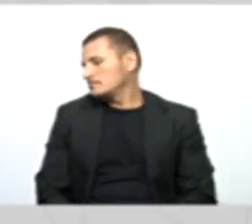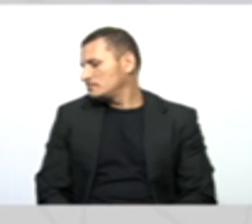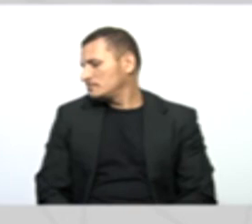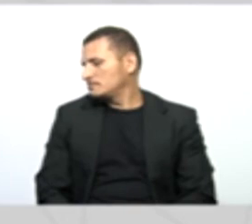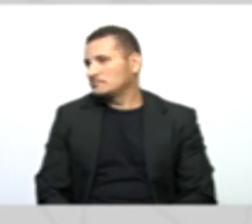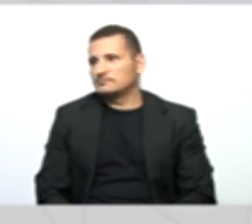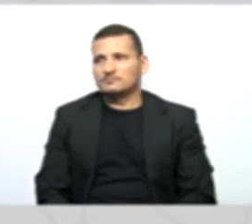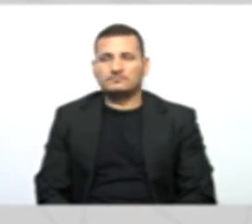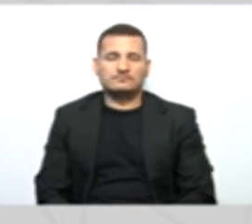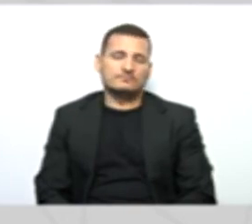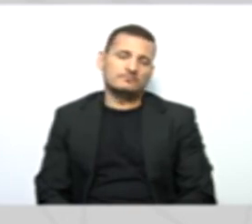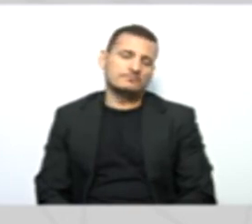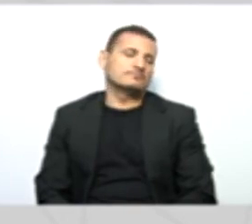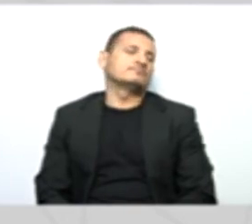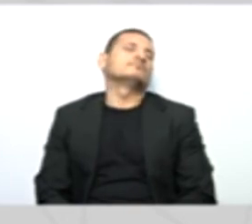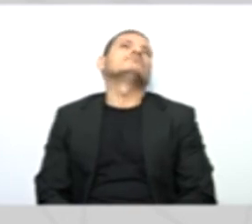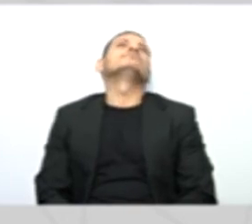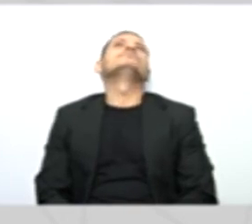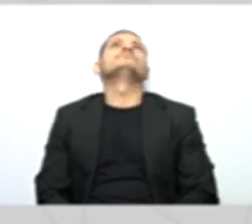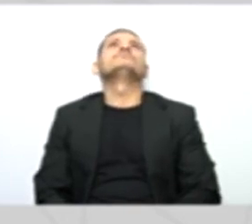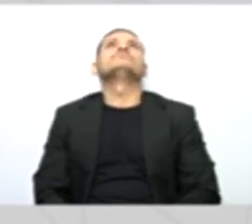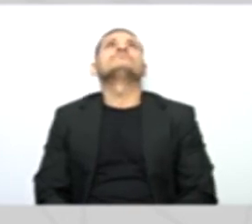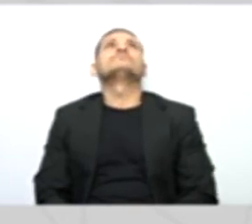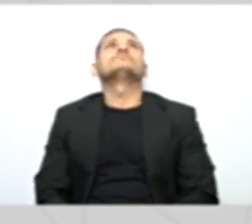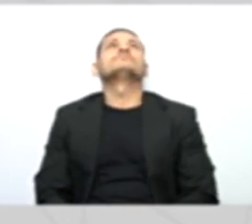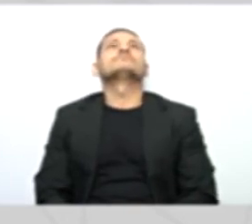Vamos apagar o conceito da última questão.